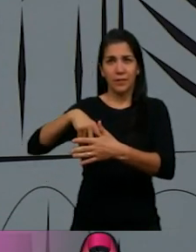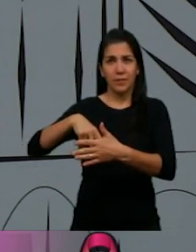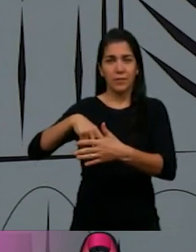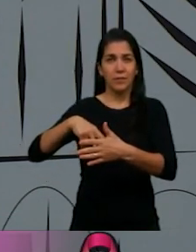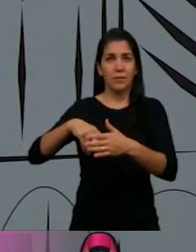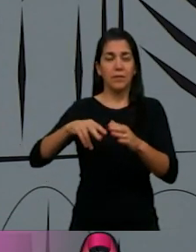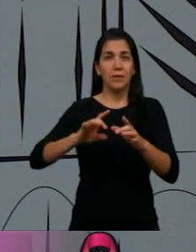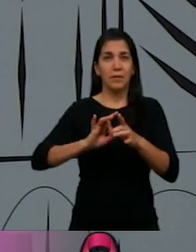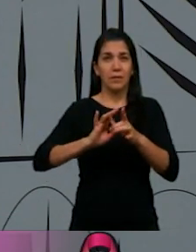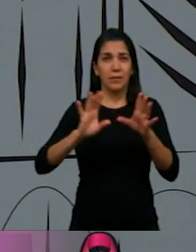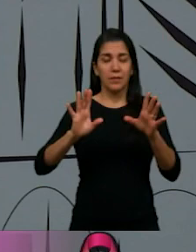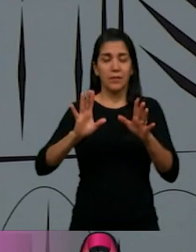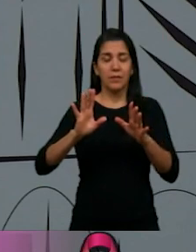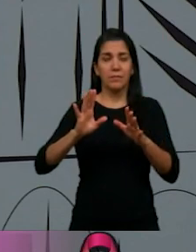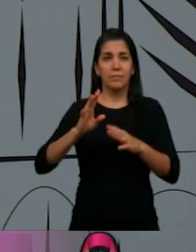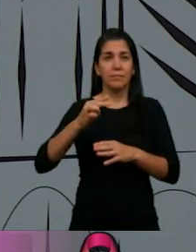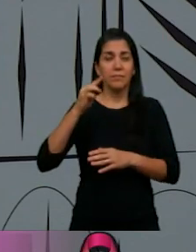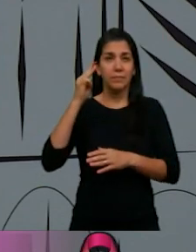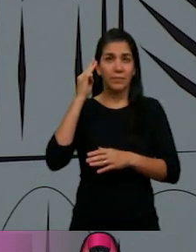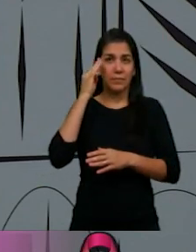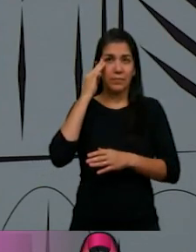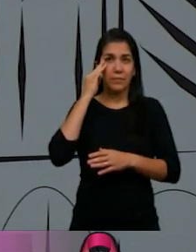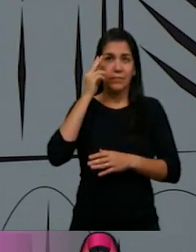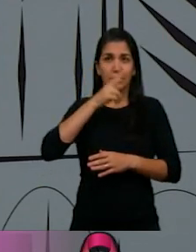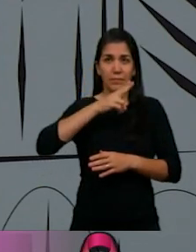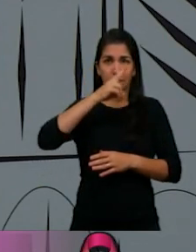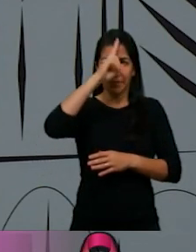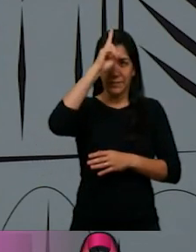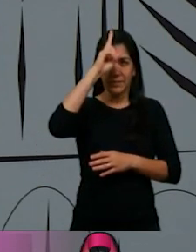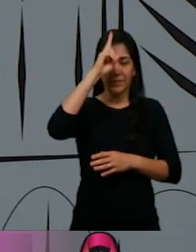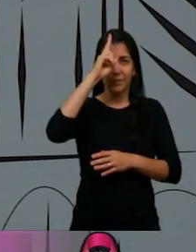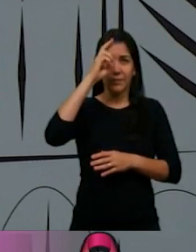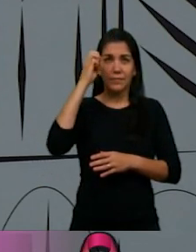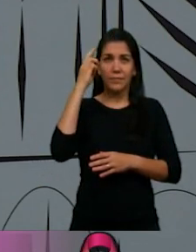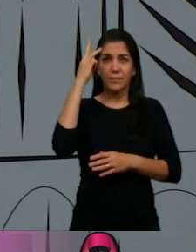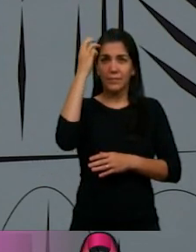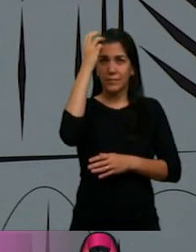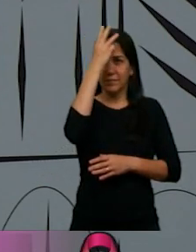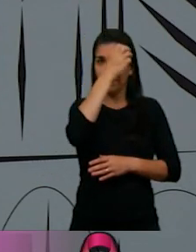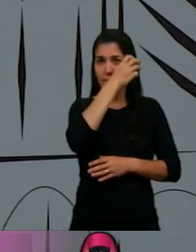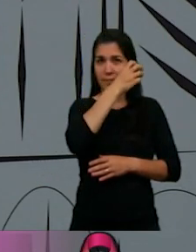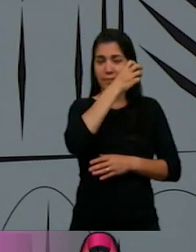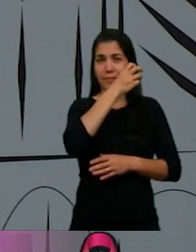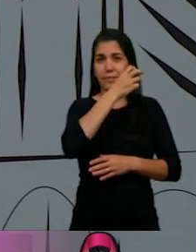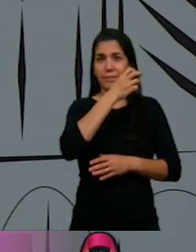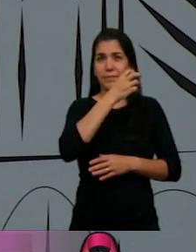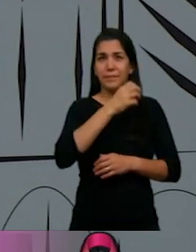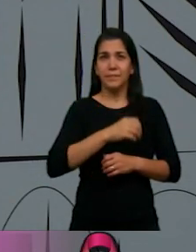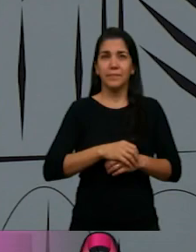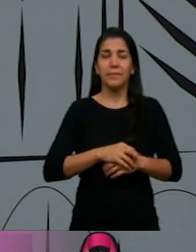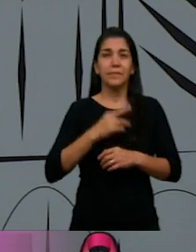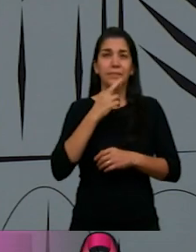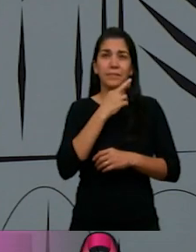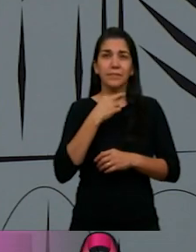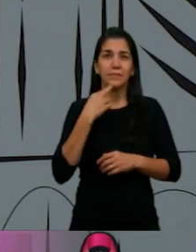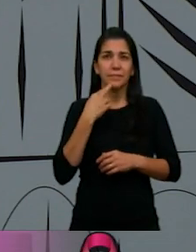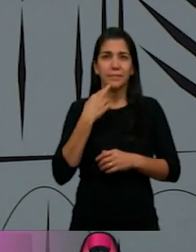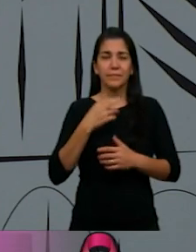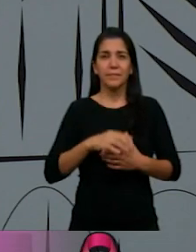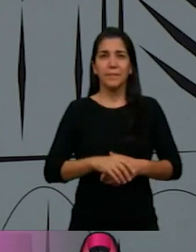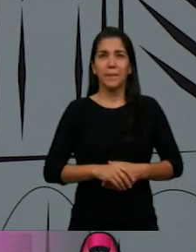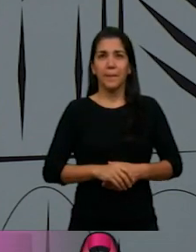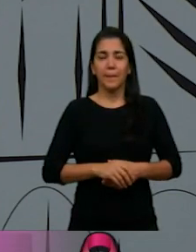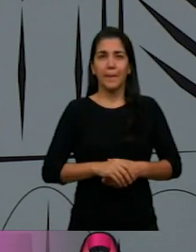vereadores Maurício Bem-Estar, Nelsinho Bombeiro, Wesley da Dialogue e para a vereadora Regininha.